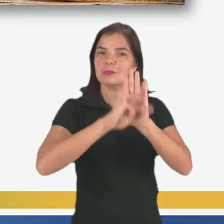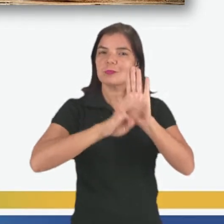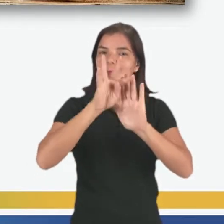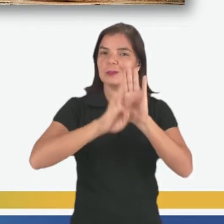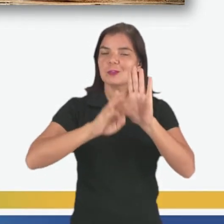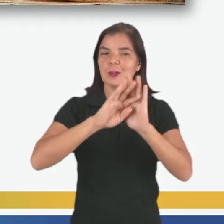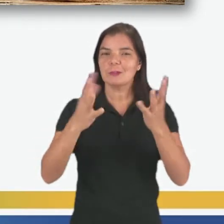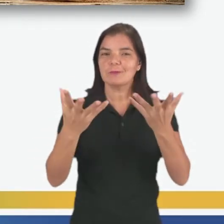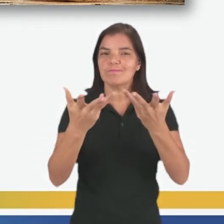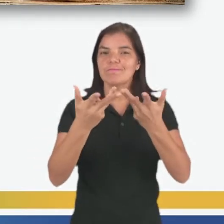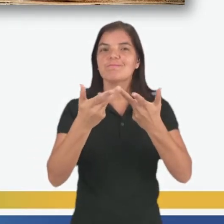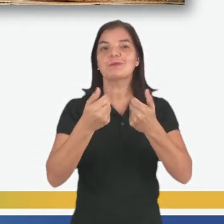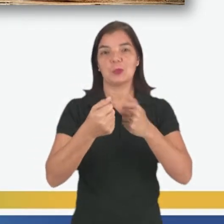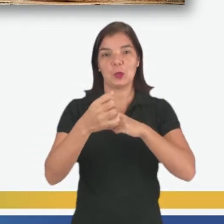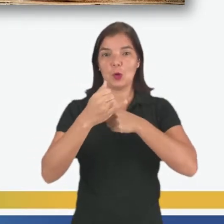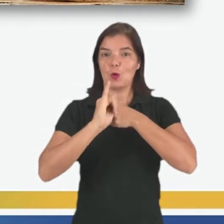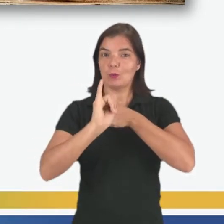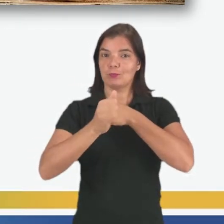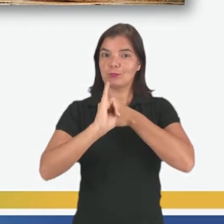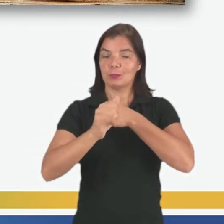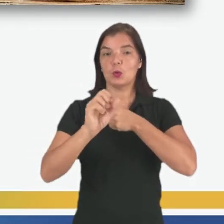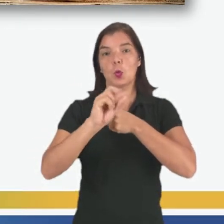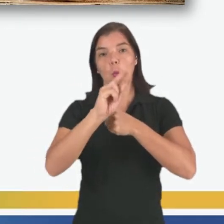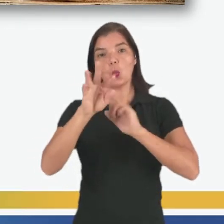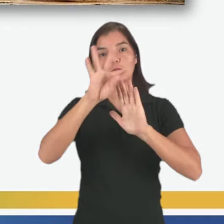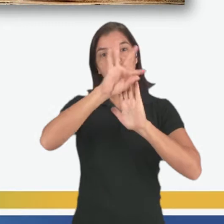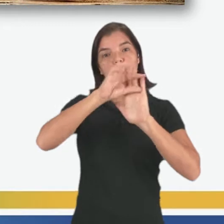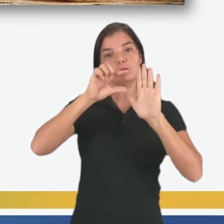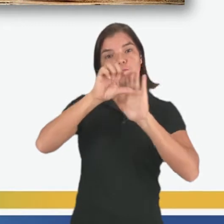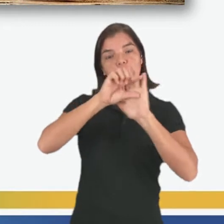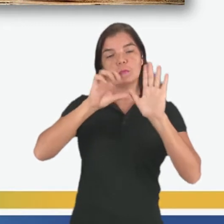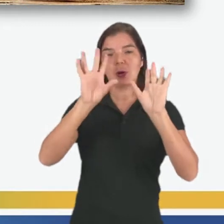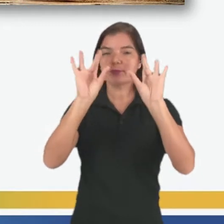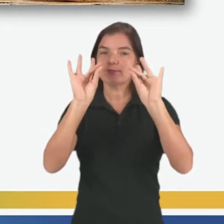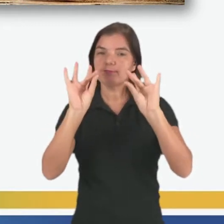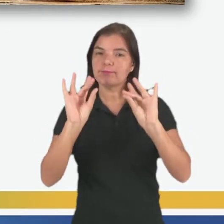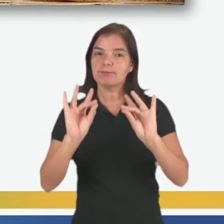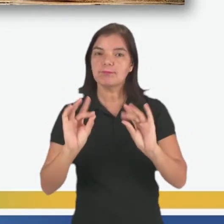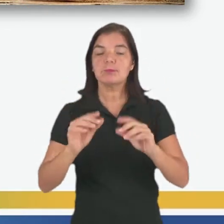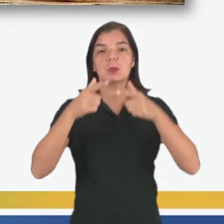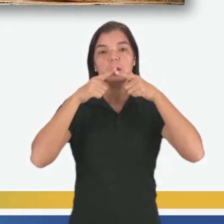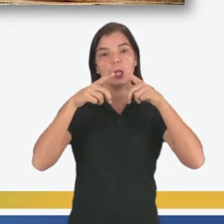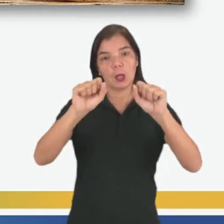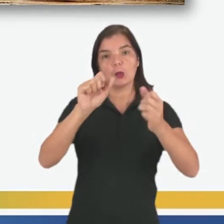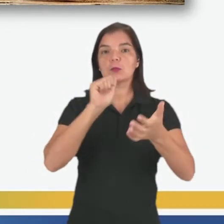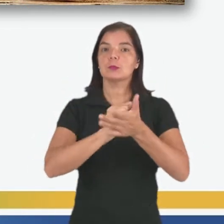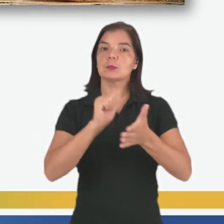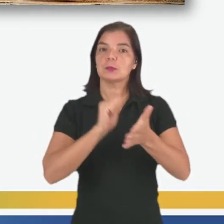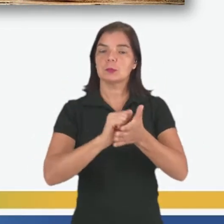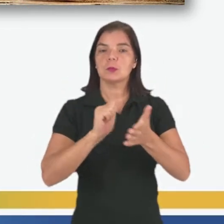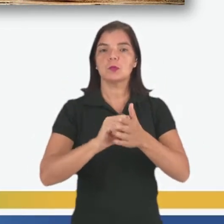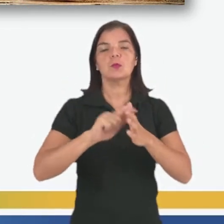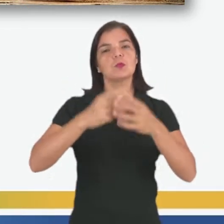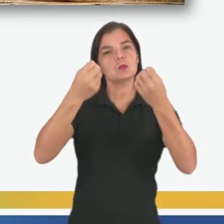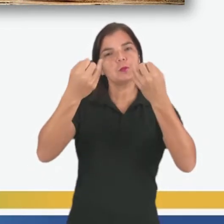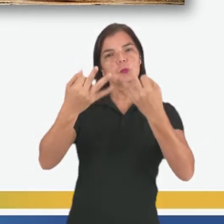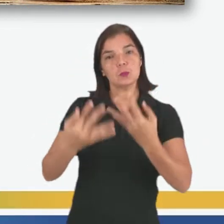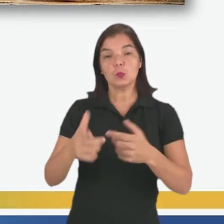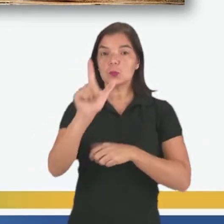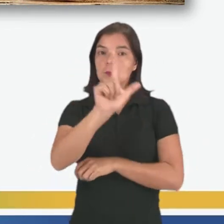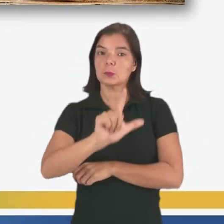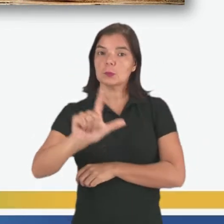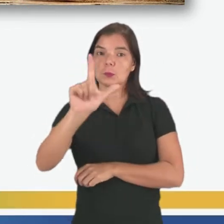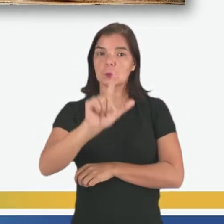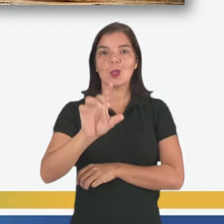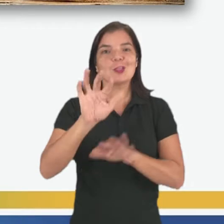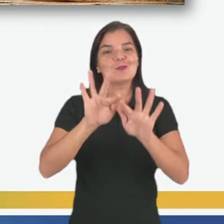artísticos em prosa ou verso. É o uso estético da linguagem escrita. Então, quando nós falamos de